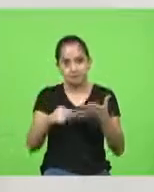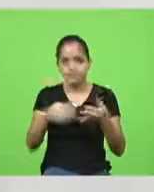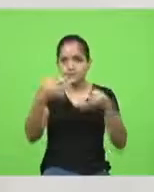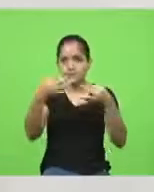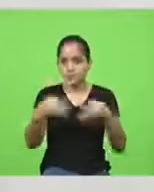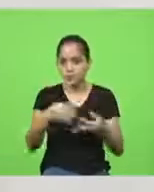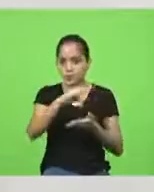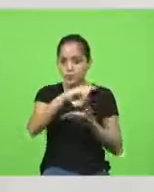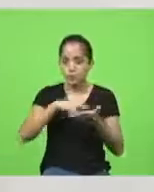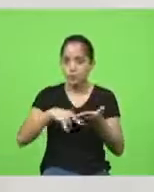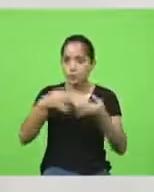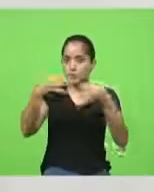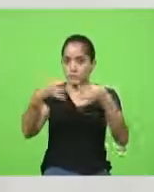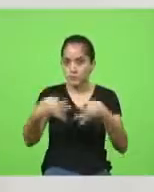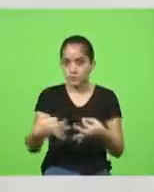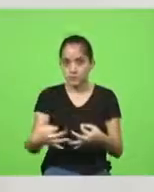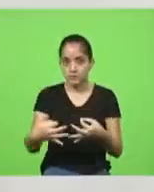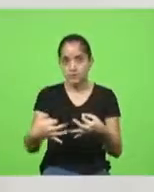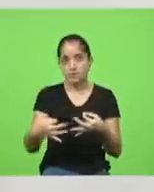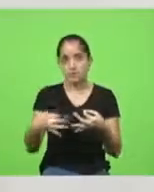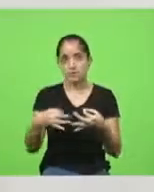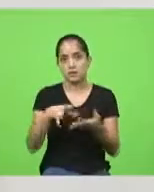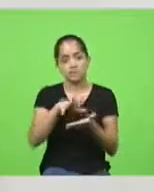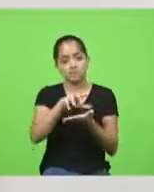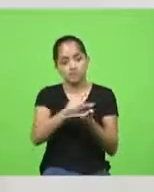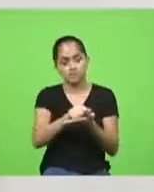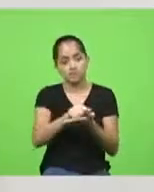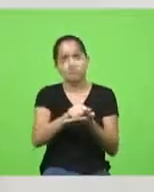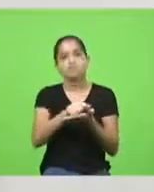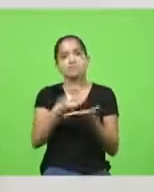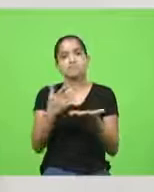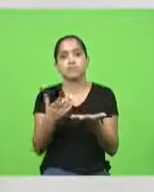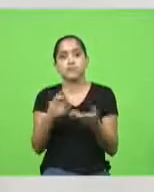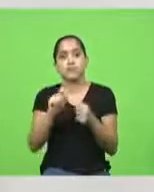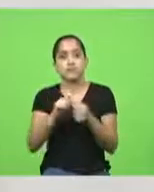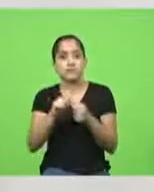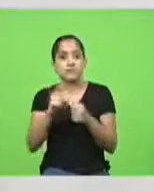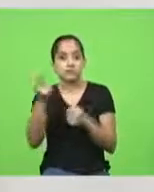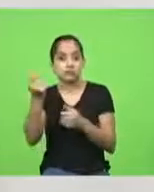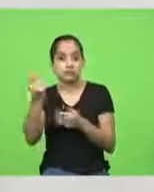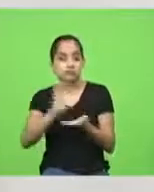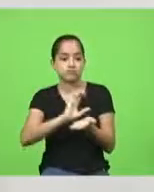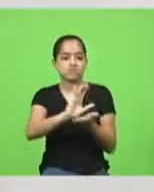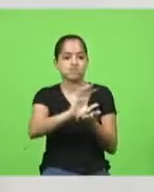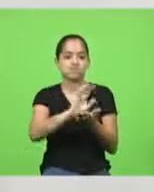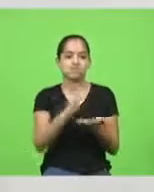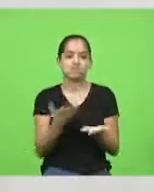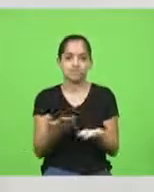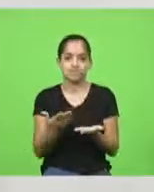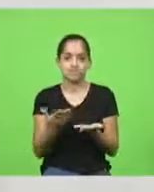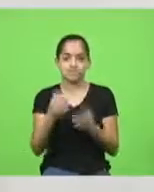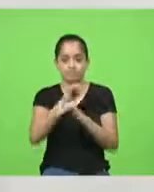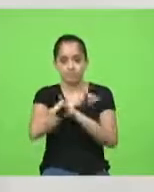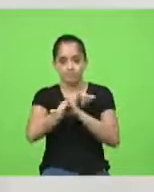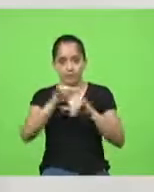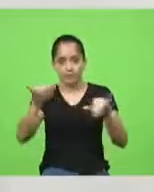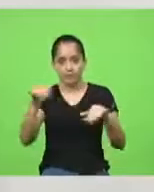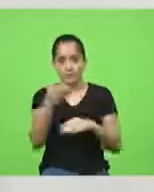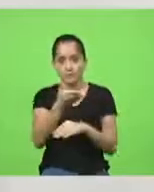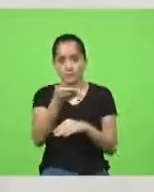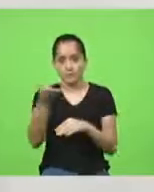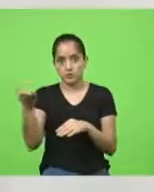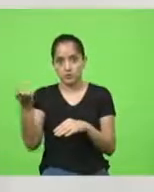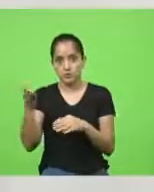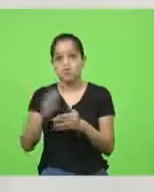documentação necessária para que nós, assim, pudéssemos fazer o depósito. Então, trago ao conhecimento dessa casa